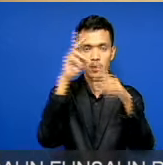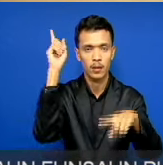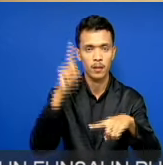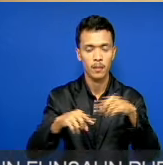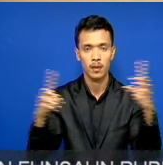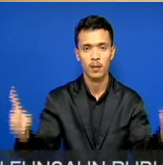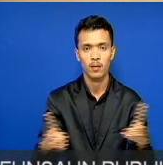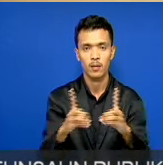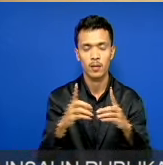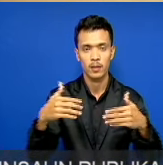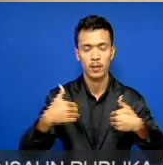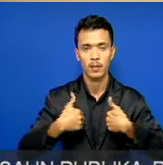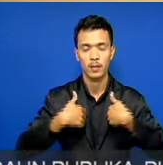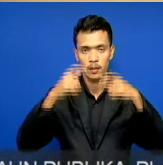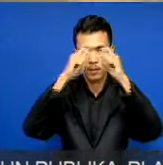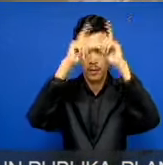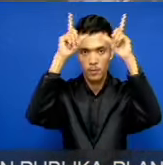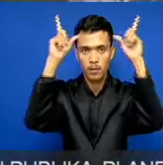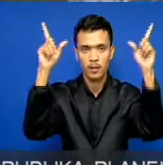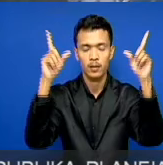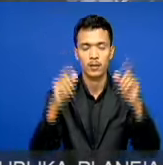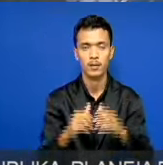tan e Timor-Leste.